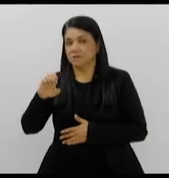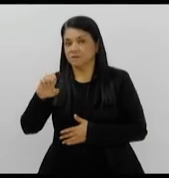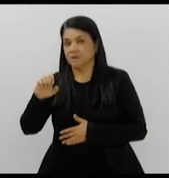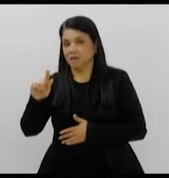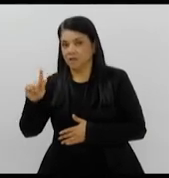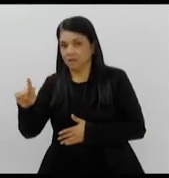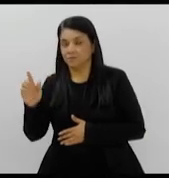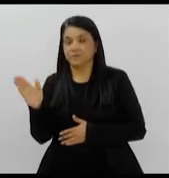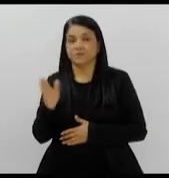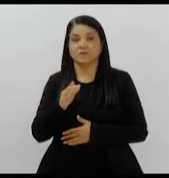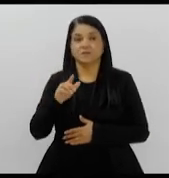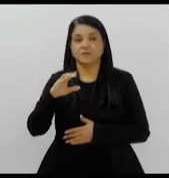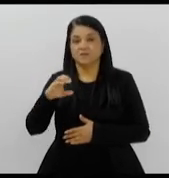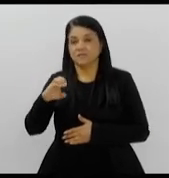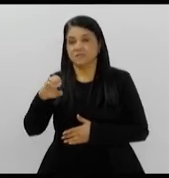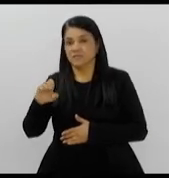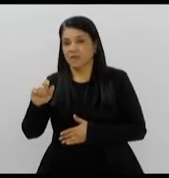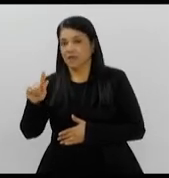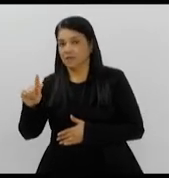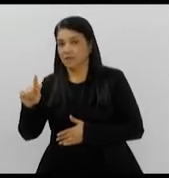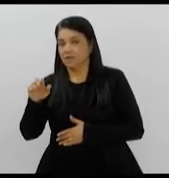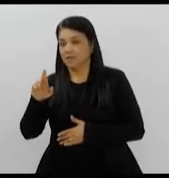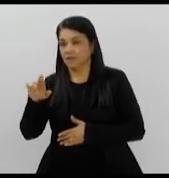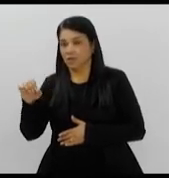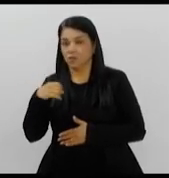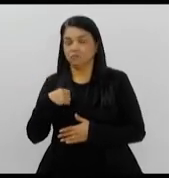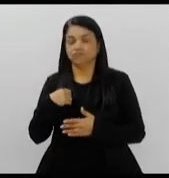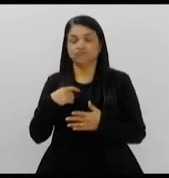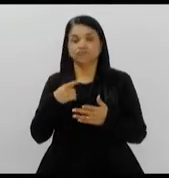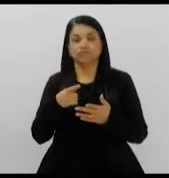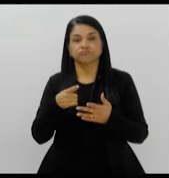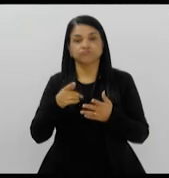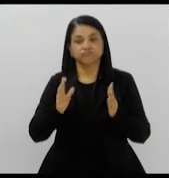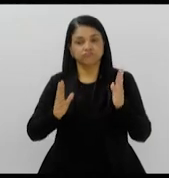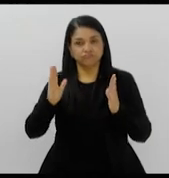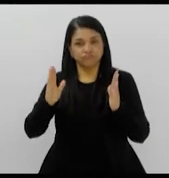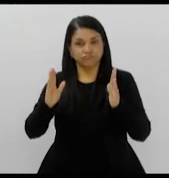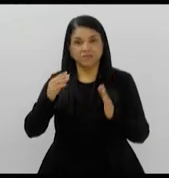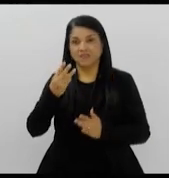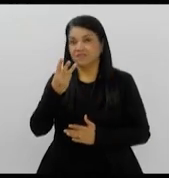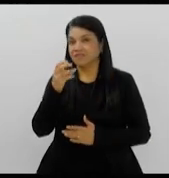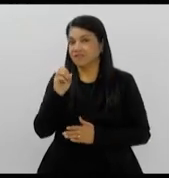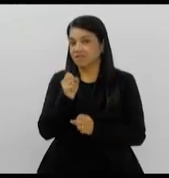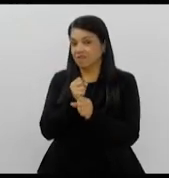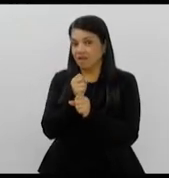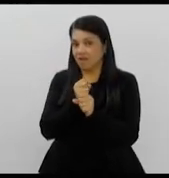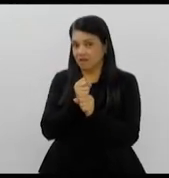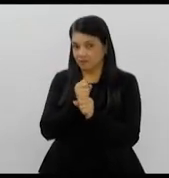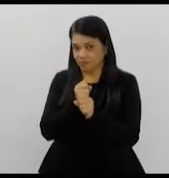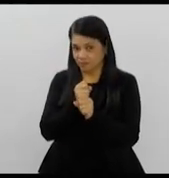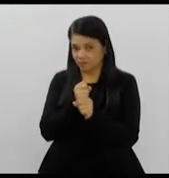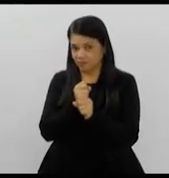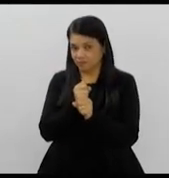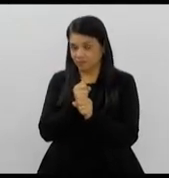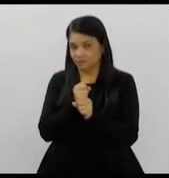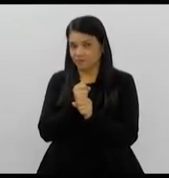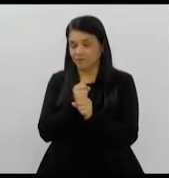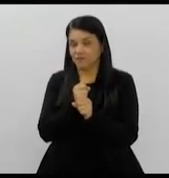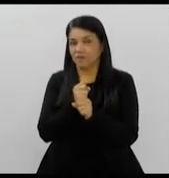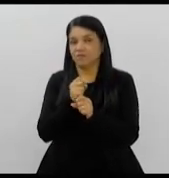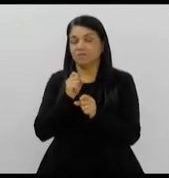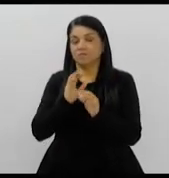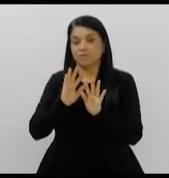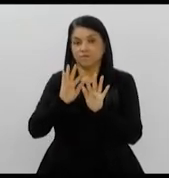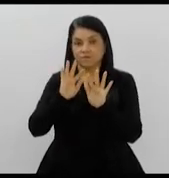o direito de explorar o serviço de distribuição de gás por 30 anos, com vencimento previsto